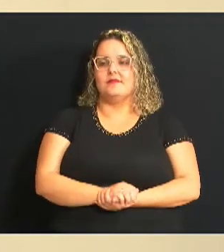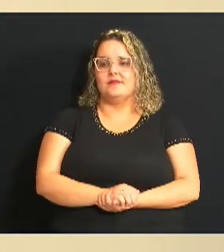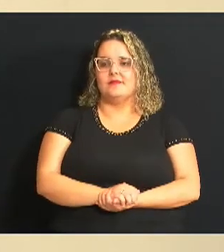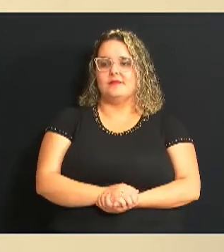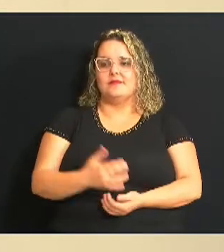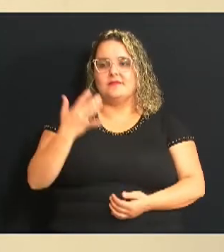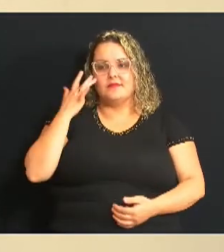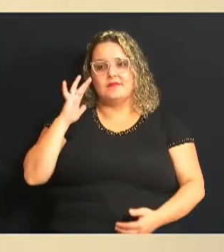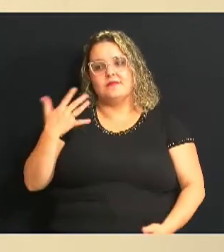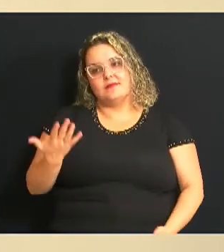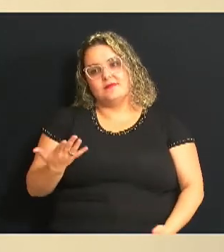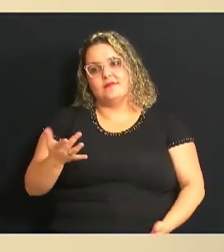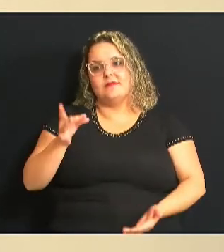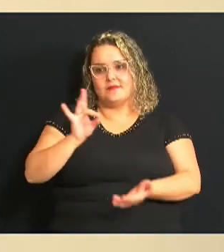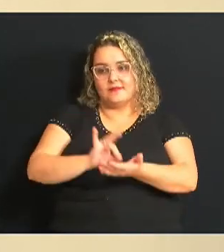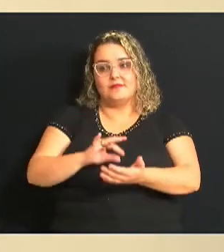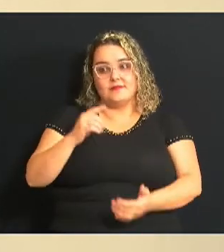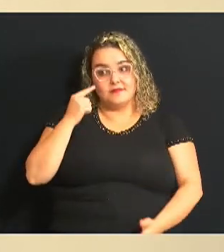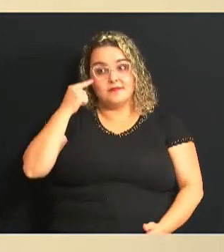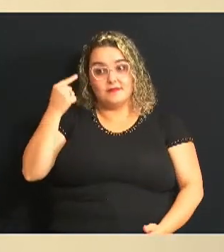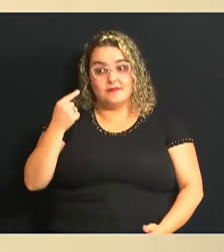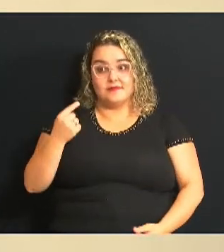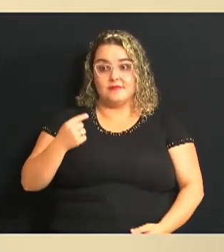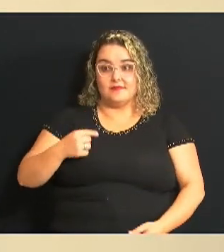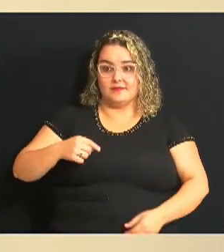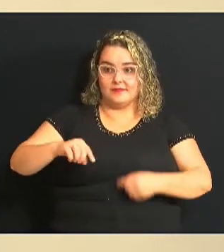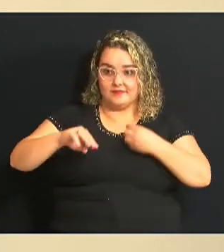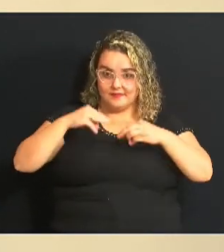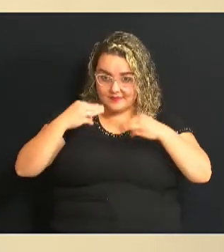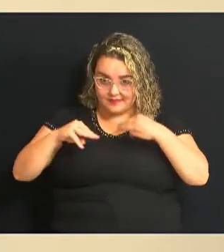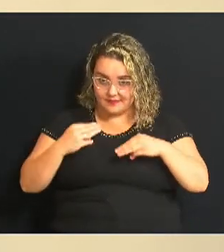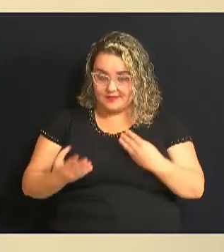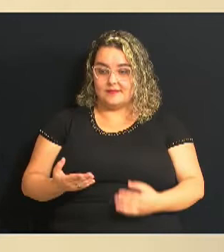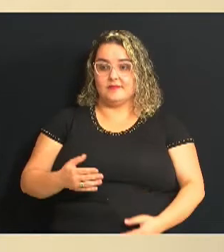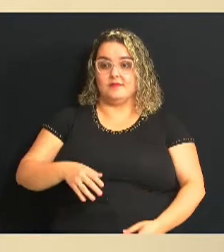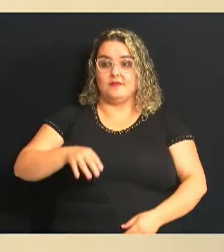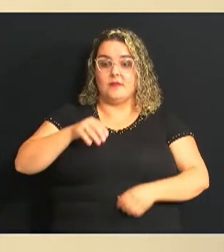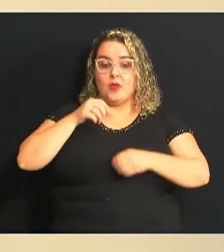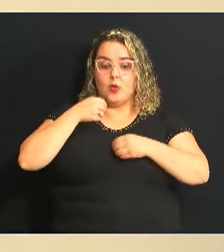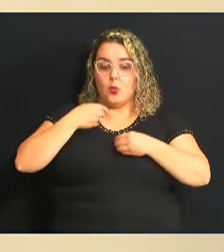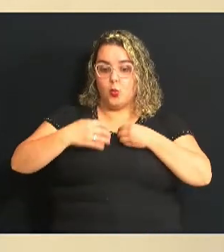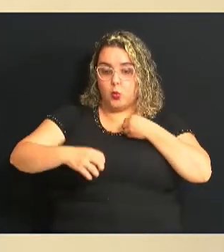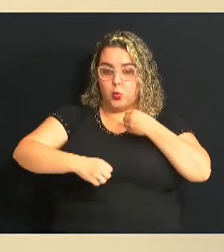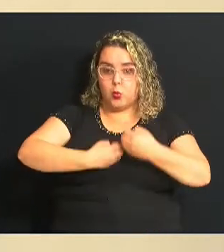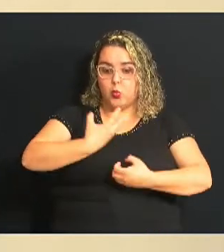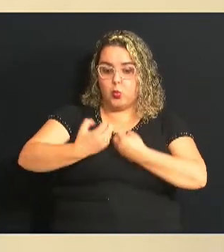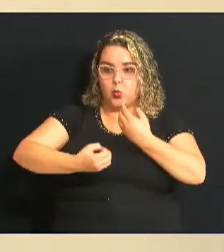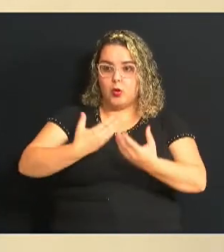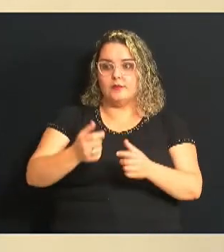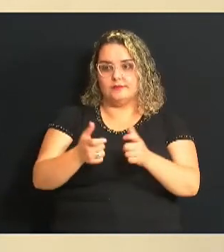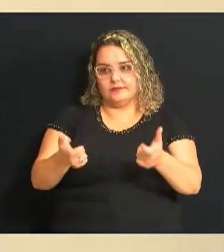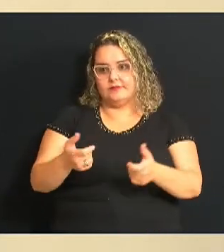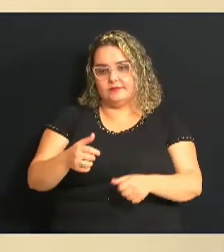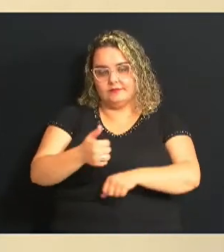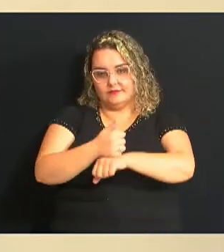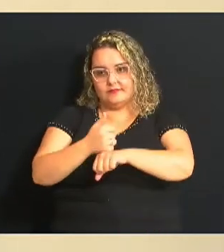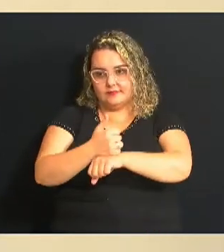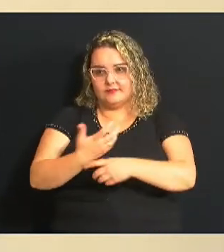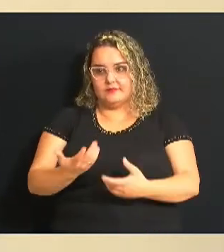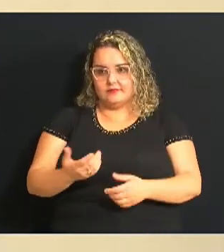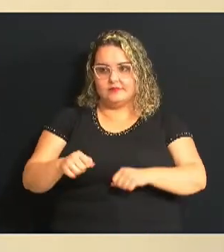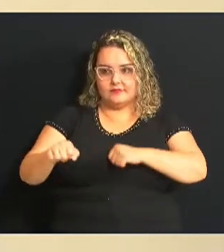aqui têm a real dimensão, que é ser um instrumentista de sopro, porque na maioria das profissões você se